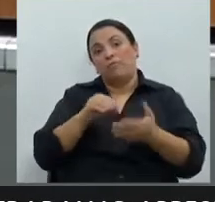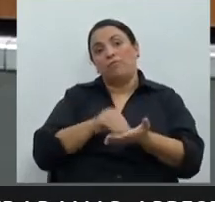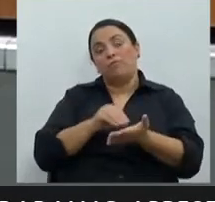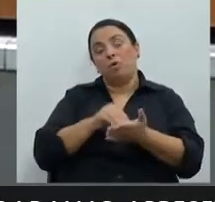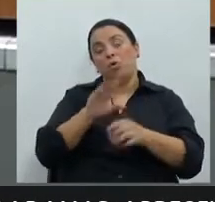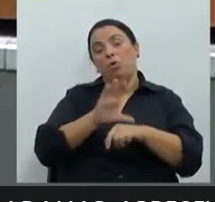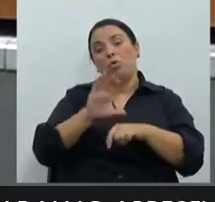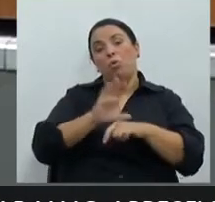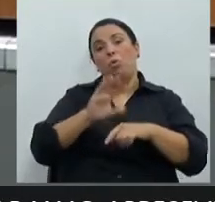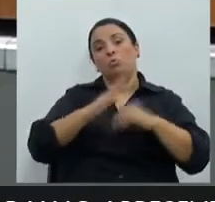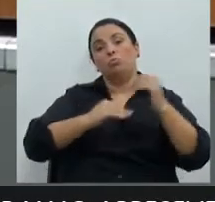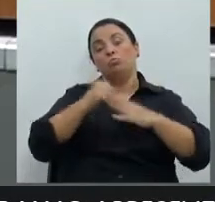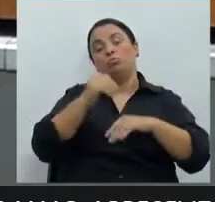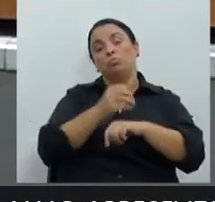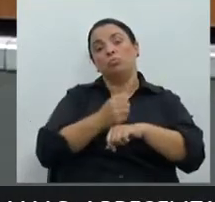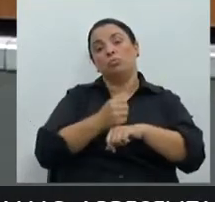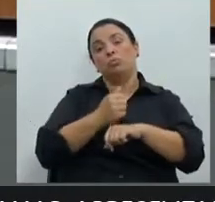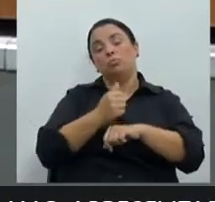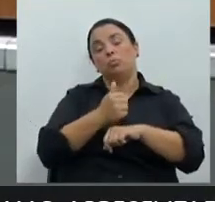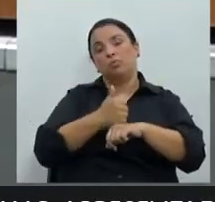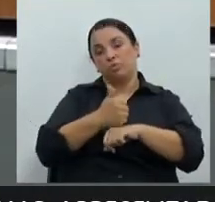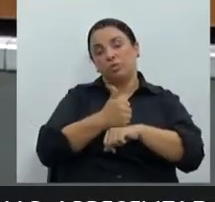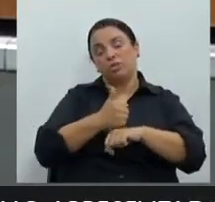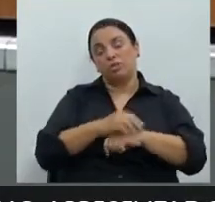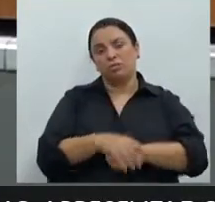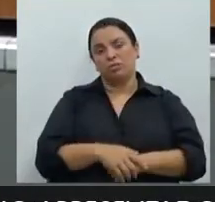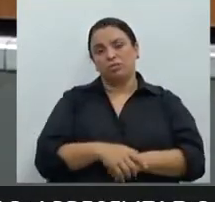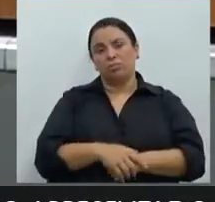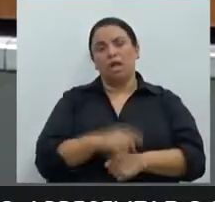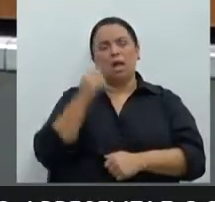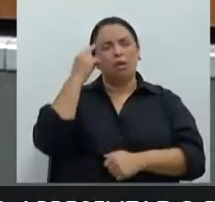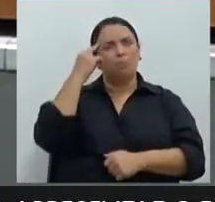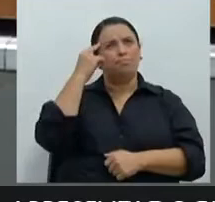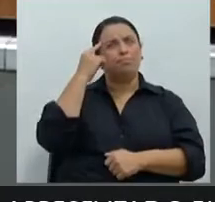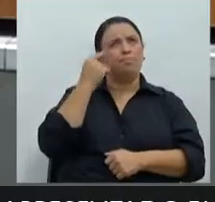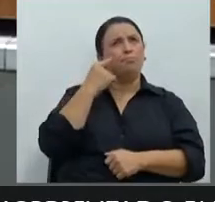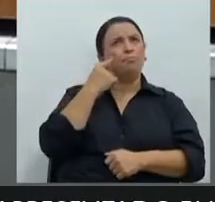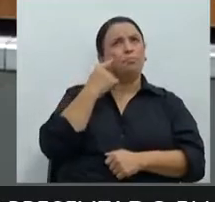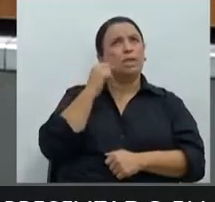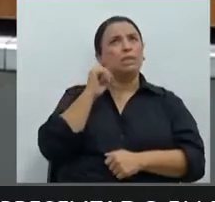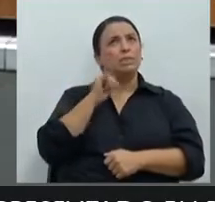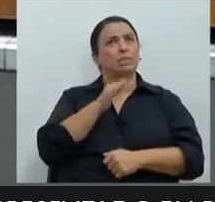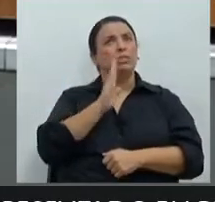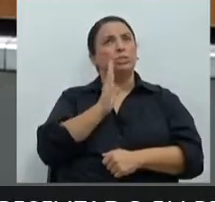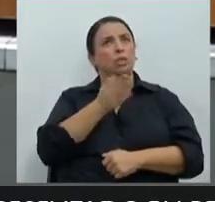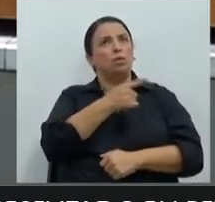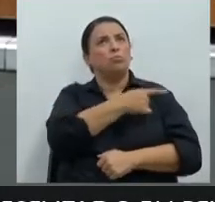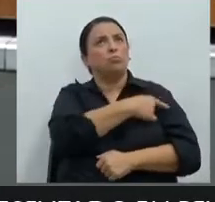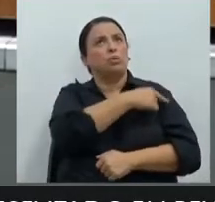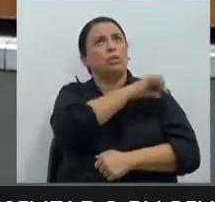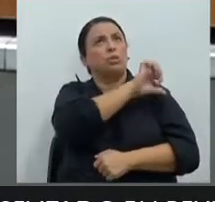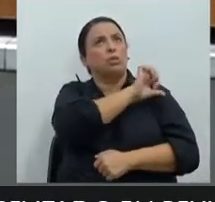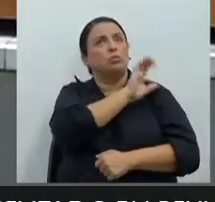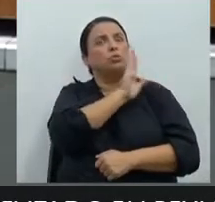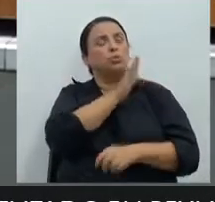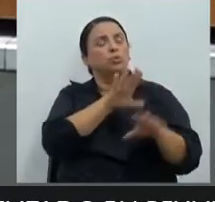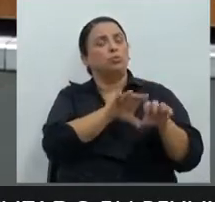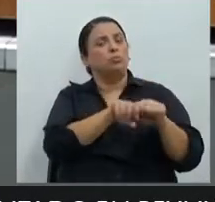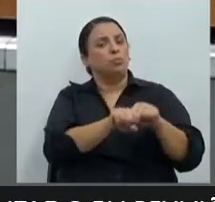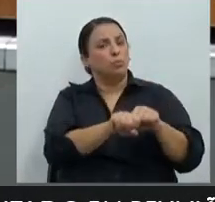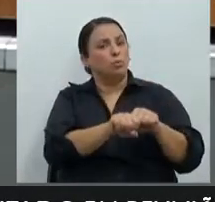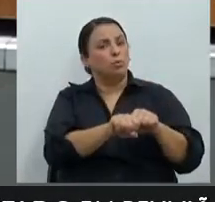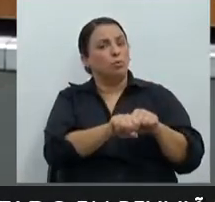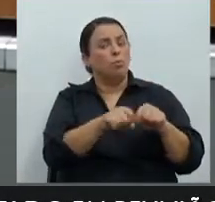fico perguntando, bom, se ele tem a escolaridade até o nono ano, por que